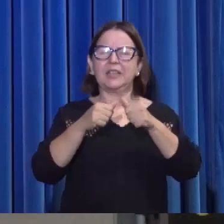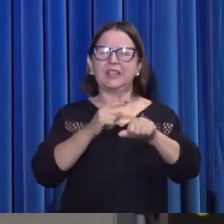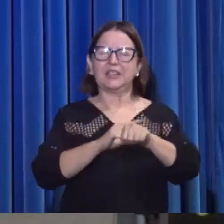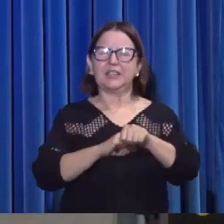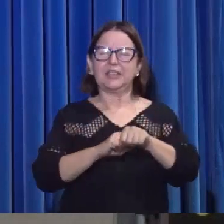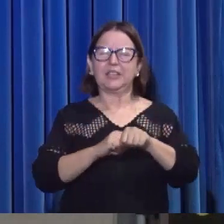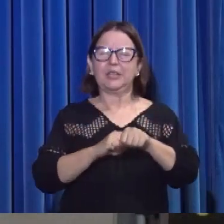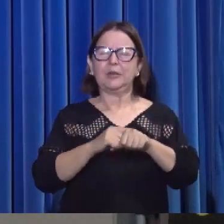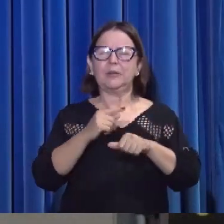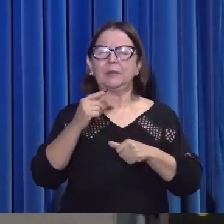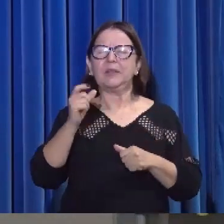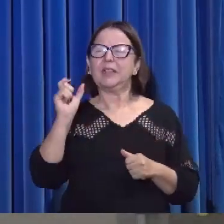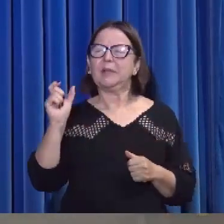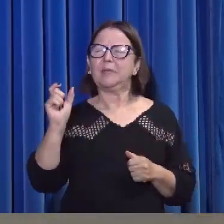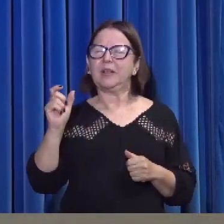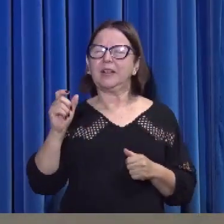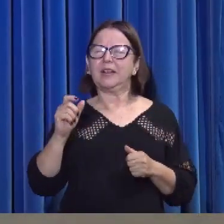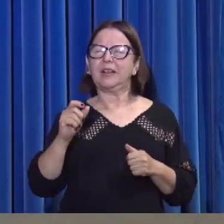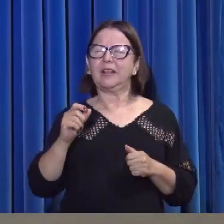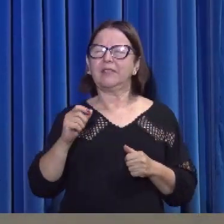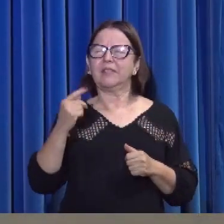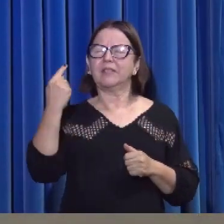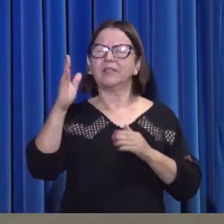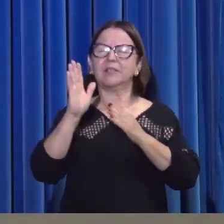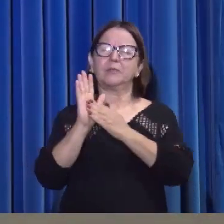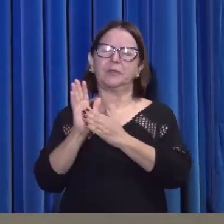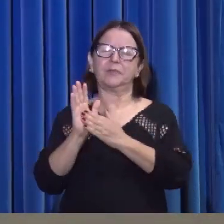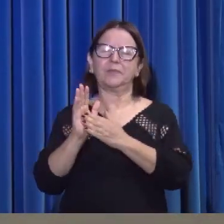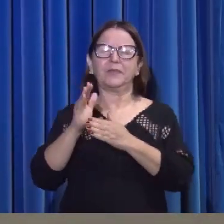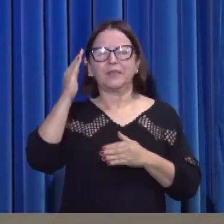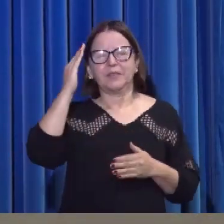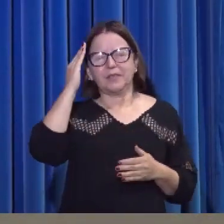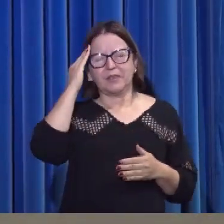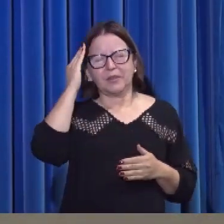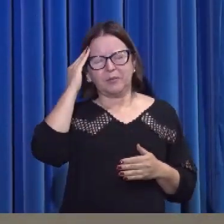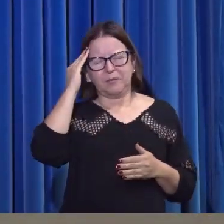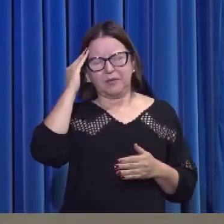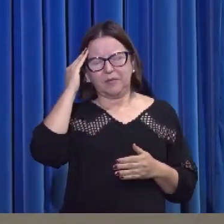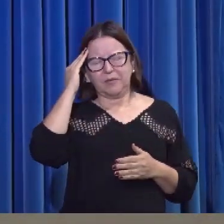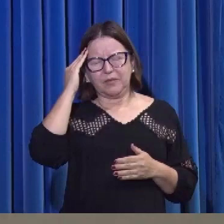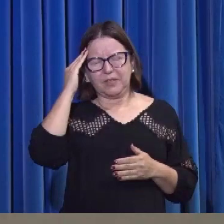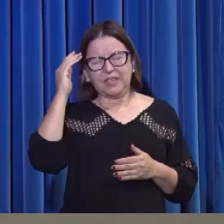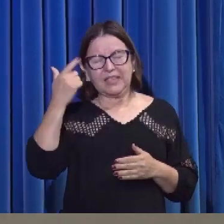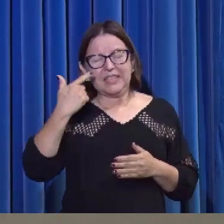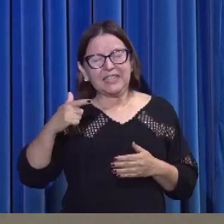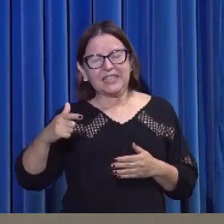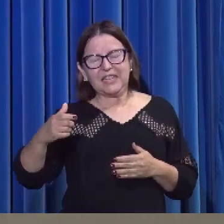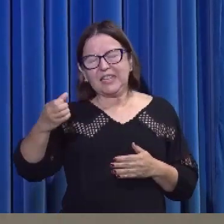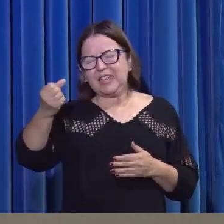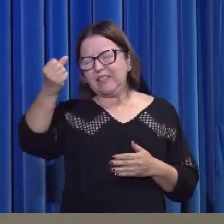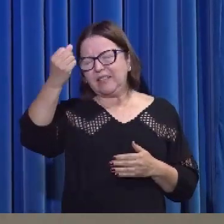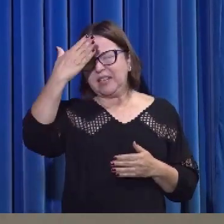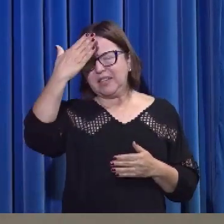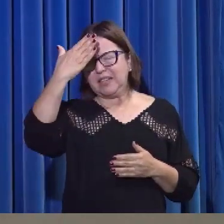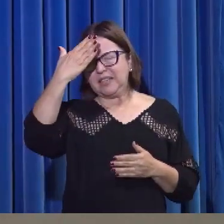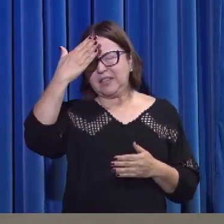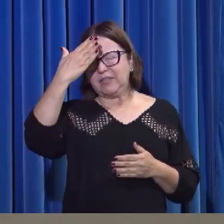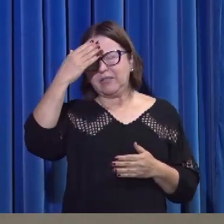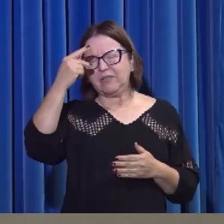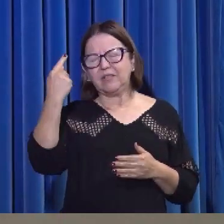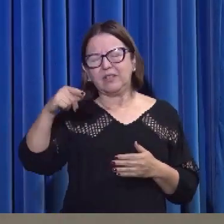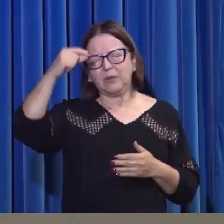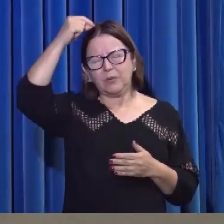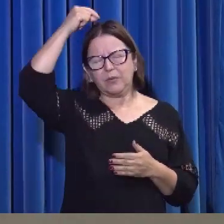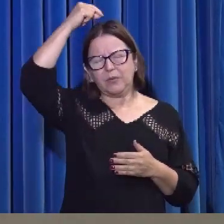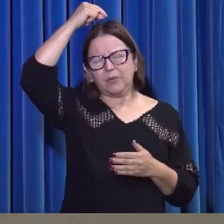Ti. Pai, nós sabemos e cremos que sem a operação e a revelação do Teu Santo e Excelso